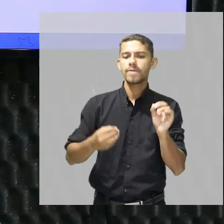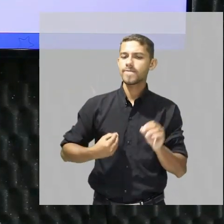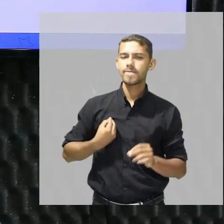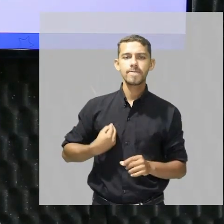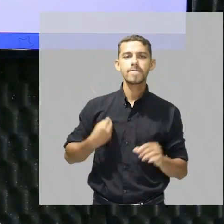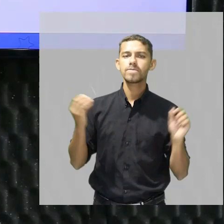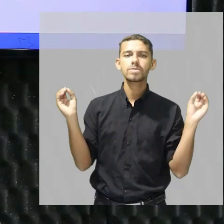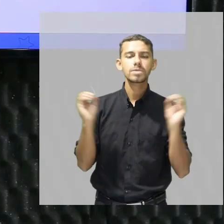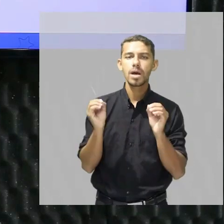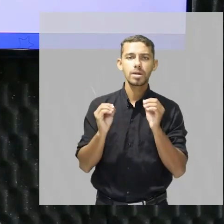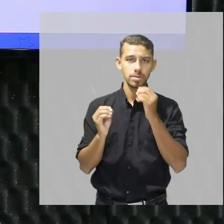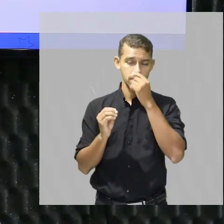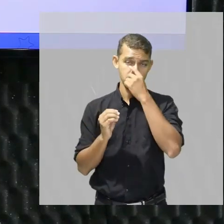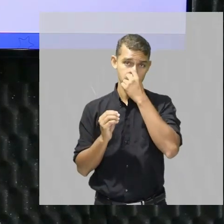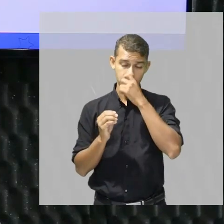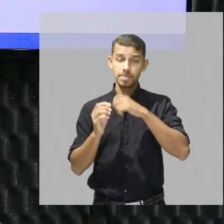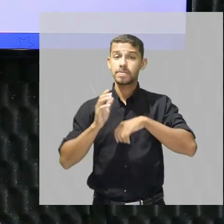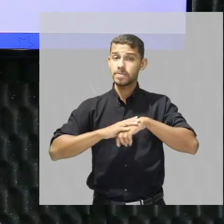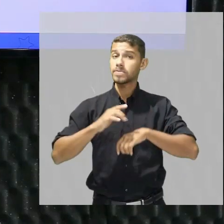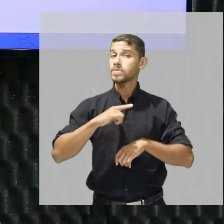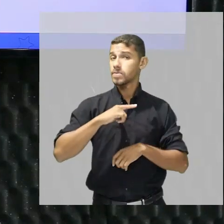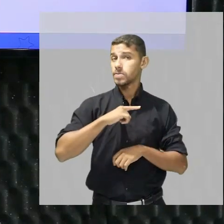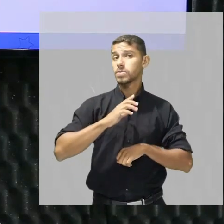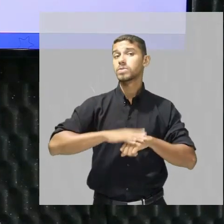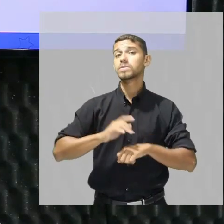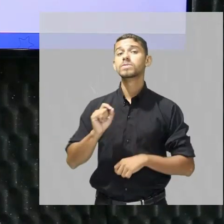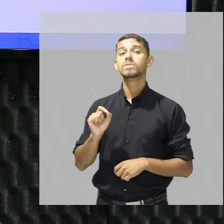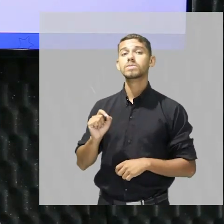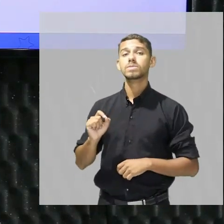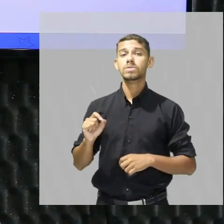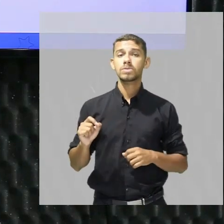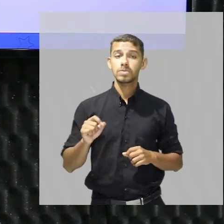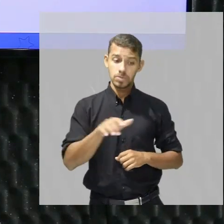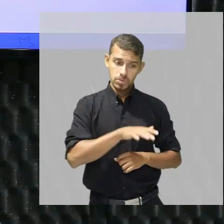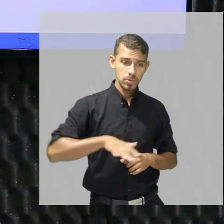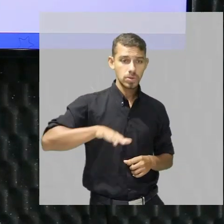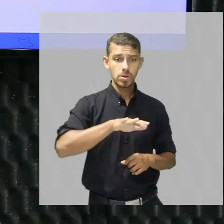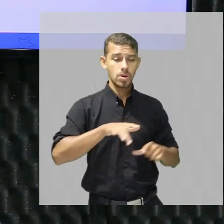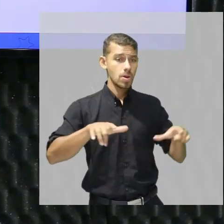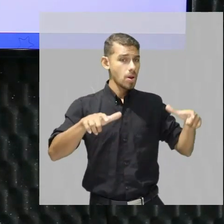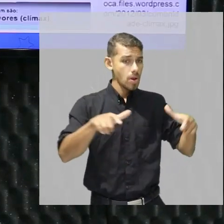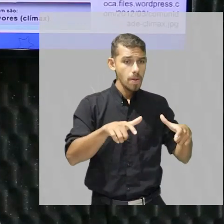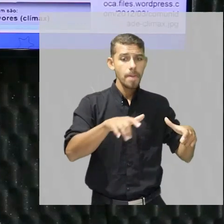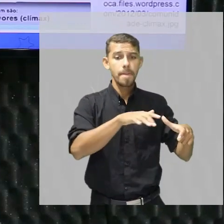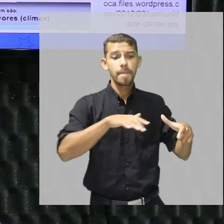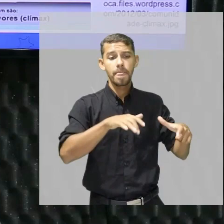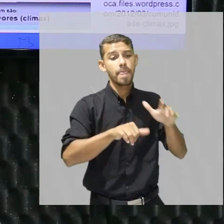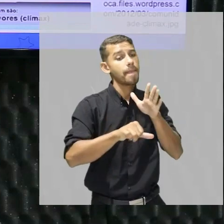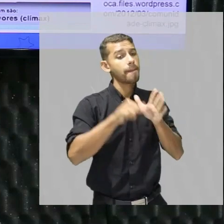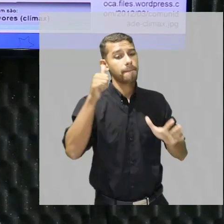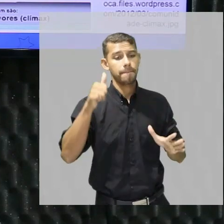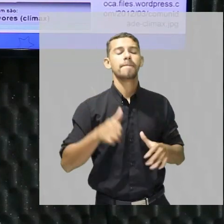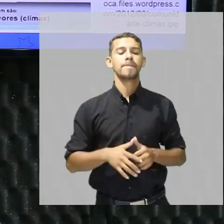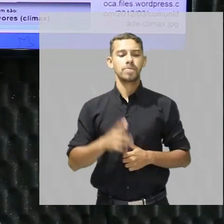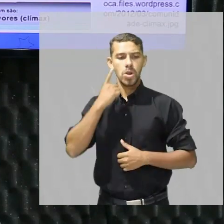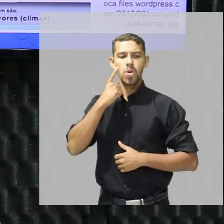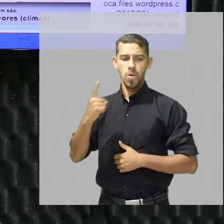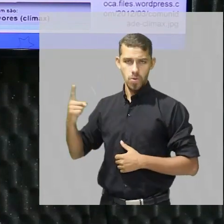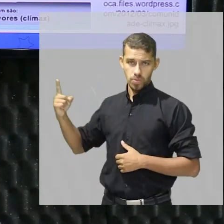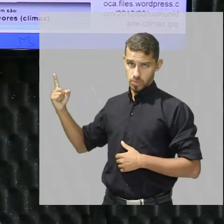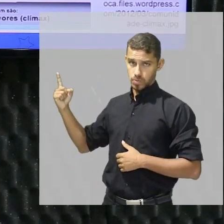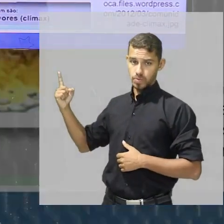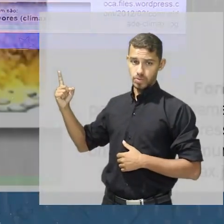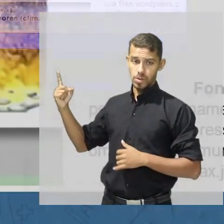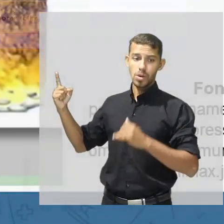lá. Então, nós vamos ter ali o processo de formação da sucessão primária, tá? Então,